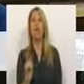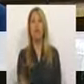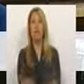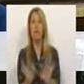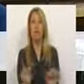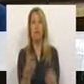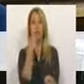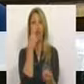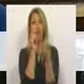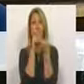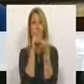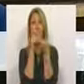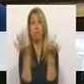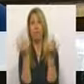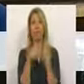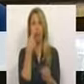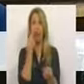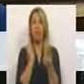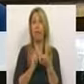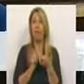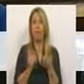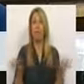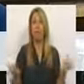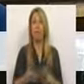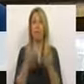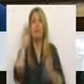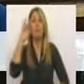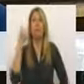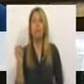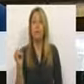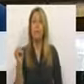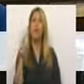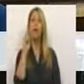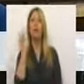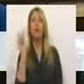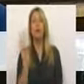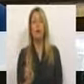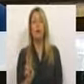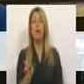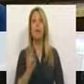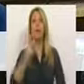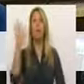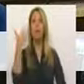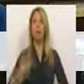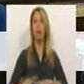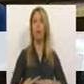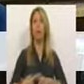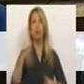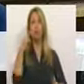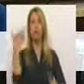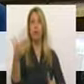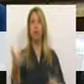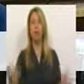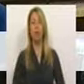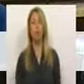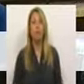dos poucoxinhos. Poucoxinhos em matéria de ideias, de visão e, sobretudo, de ambição. E é